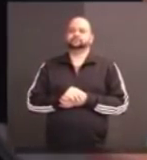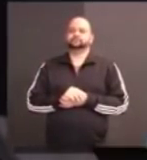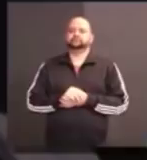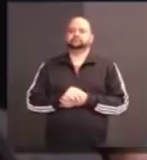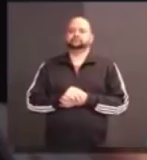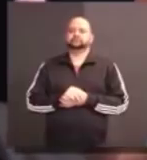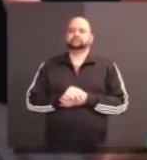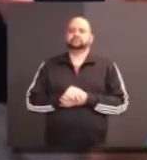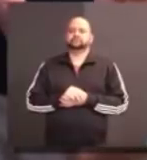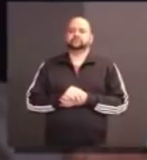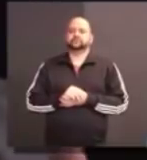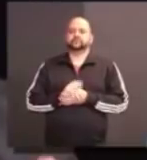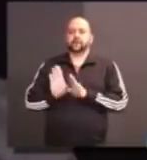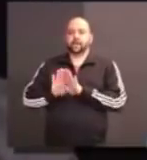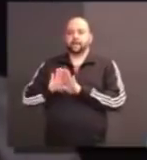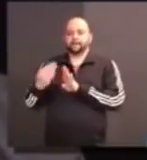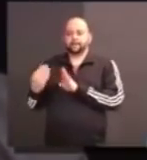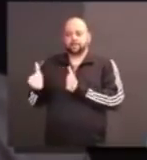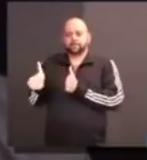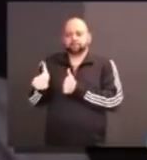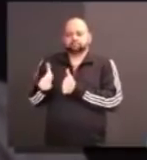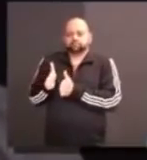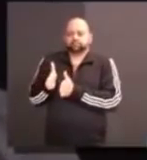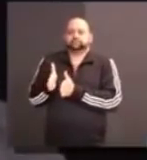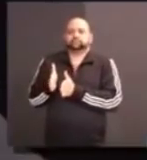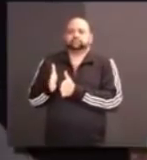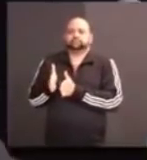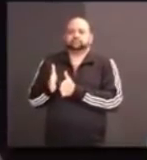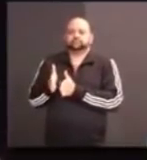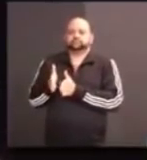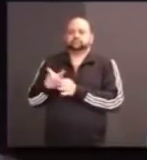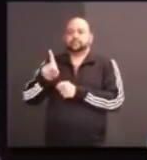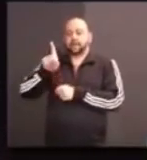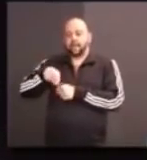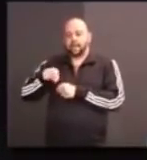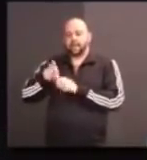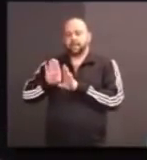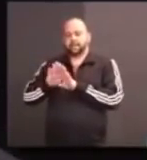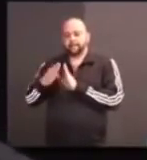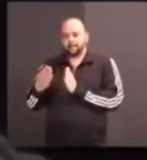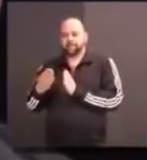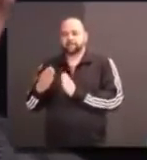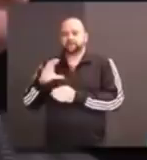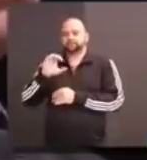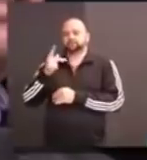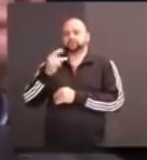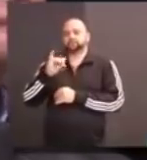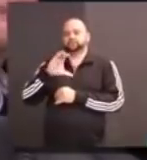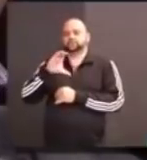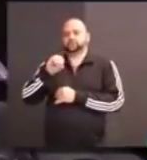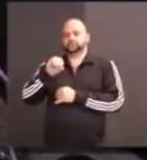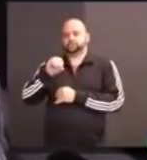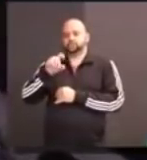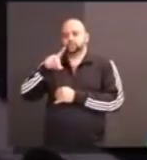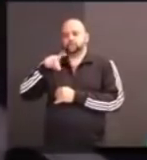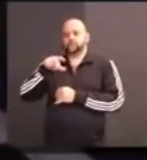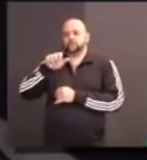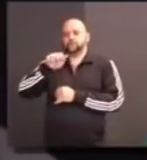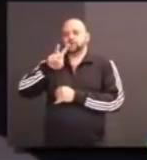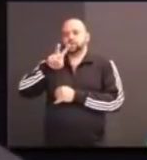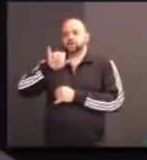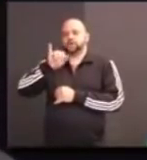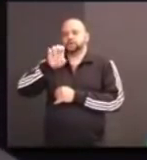A porta estreita é a porta de Chico Xavier. É